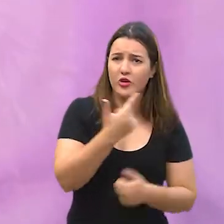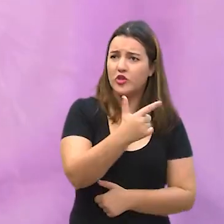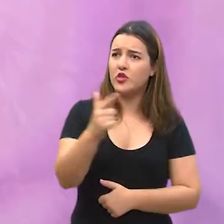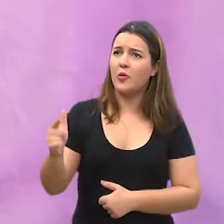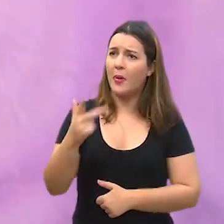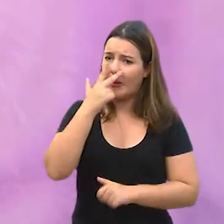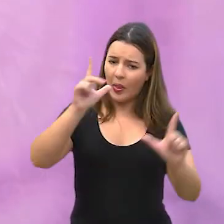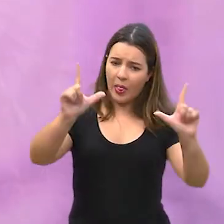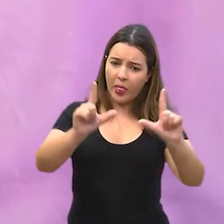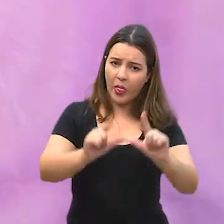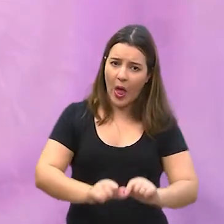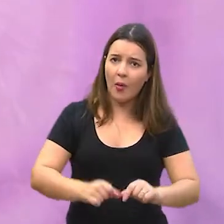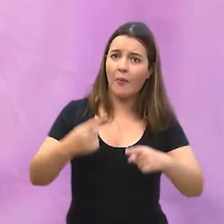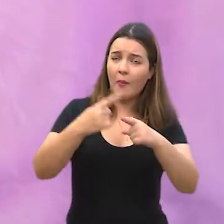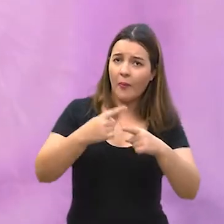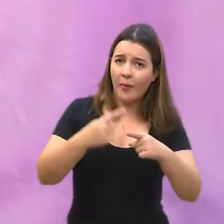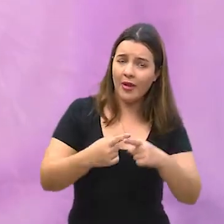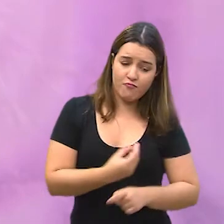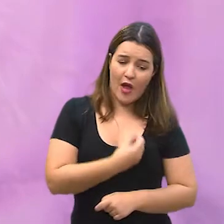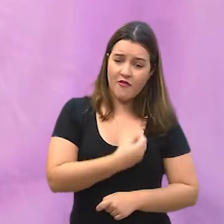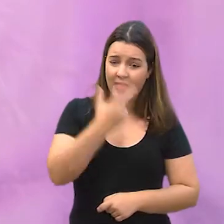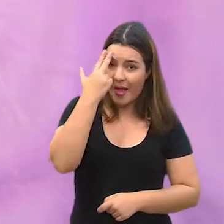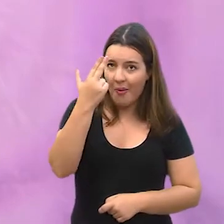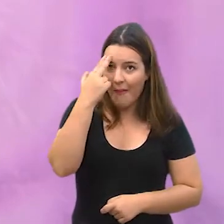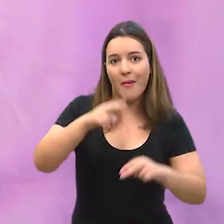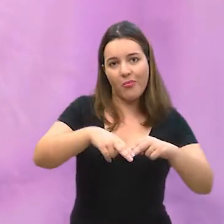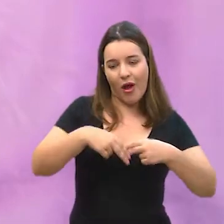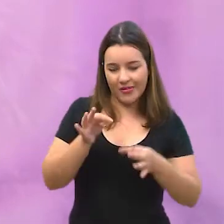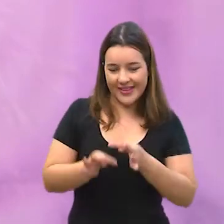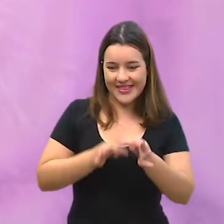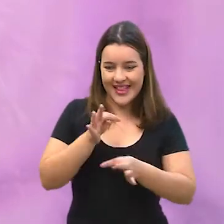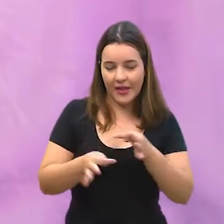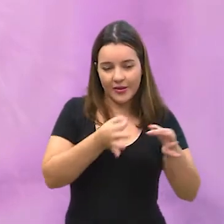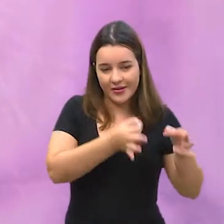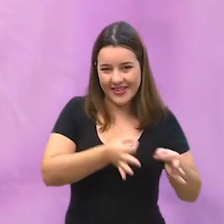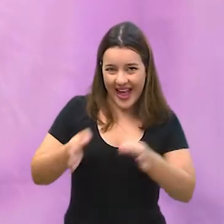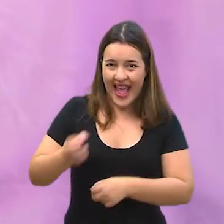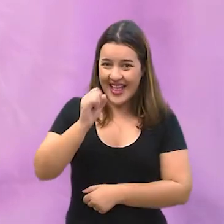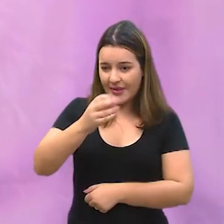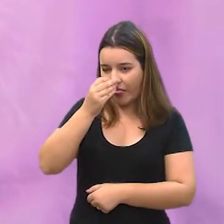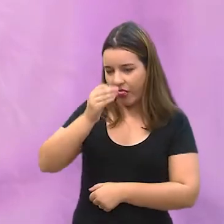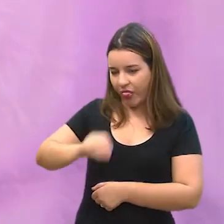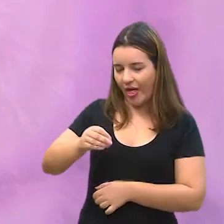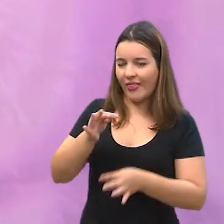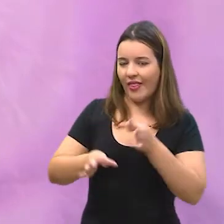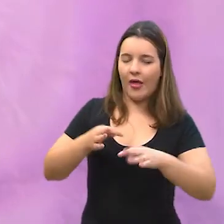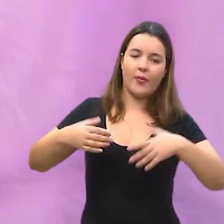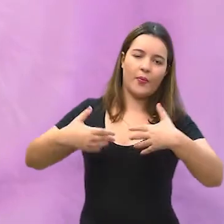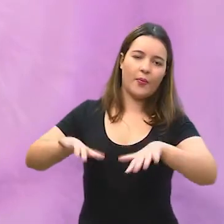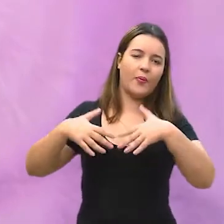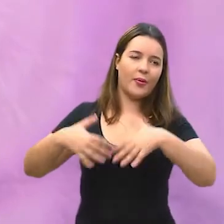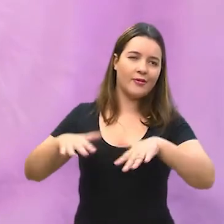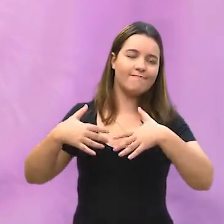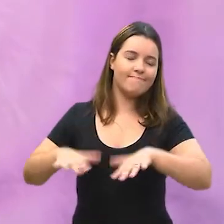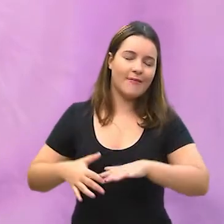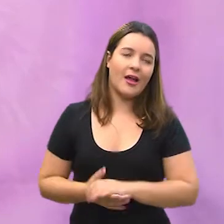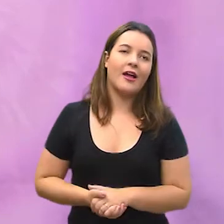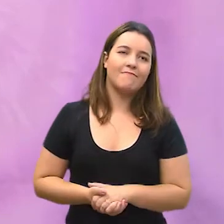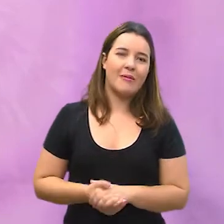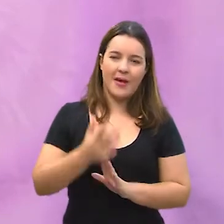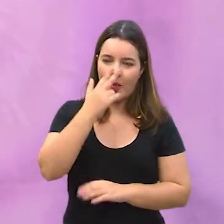virais, gonorreia, clamídia, enfim, uma série de outras doenças. E aí, no caso, né, o uso do preservativo, ele protege